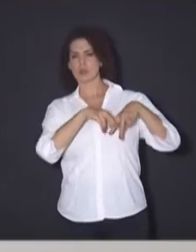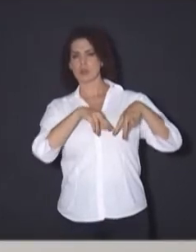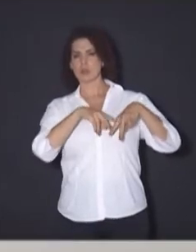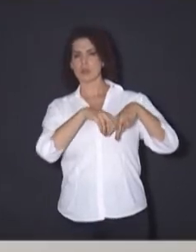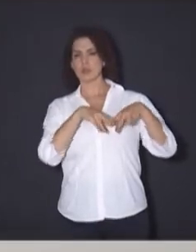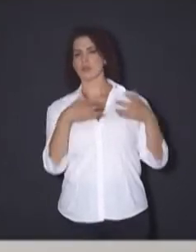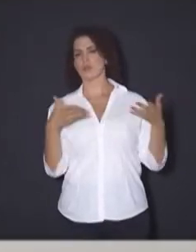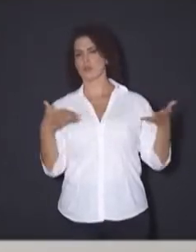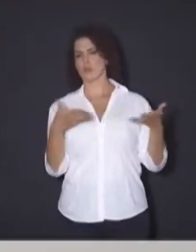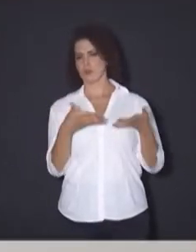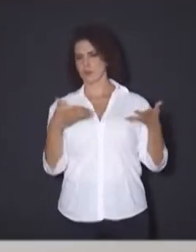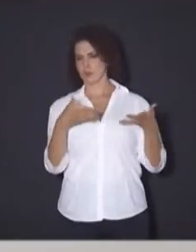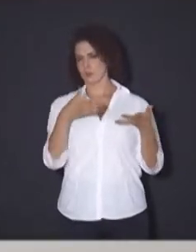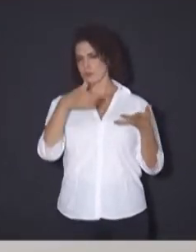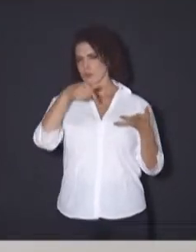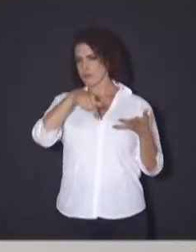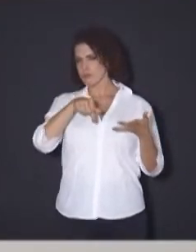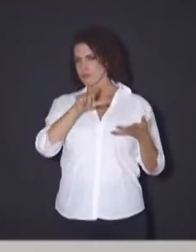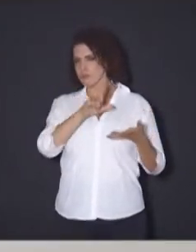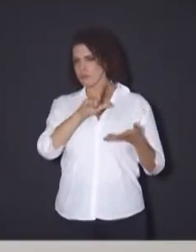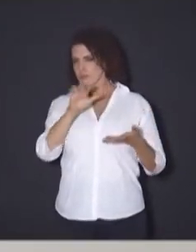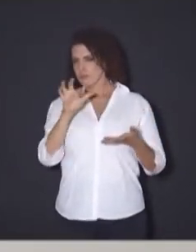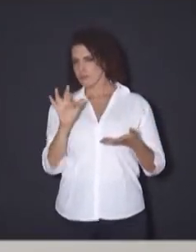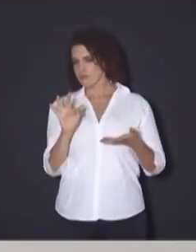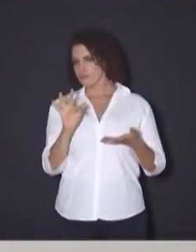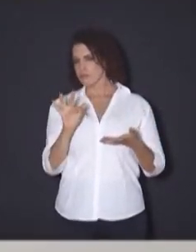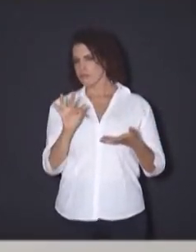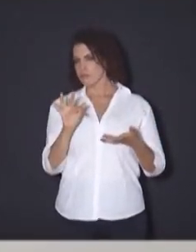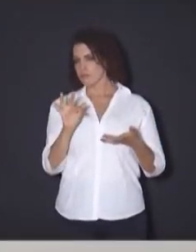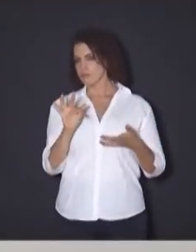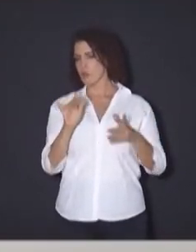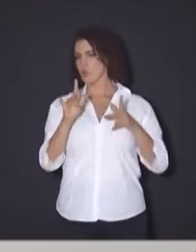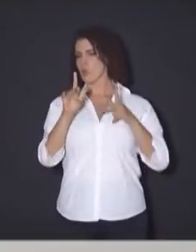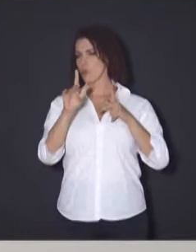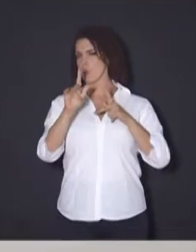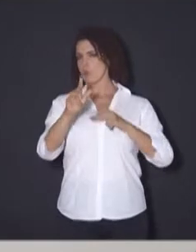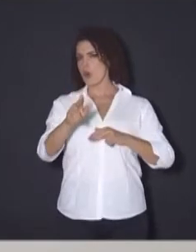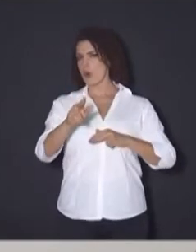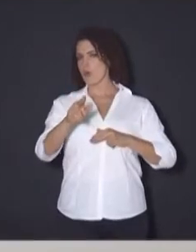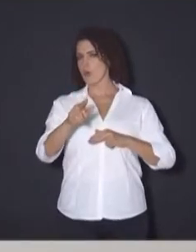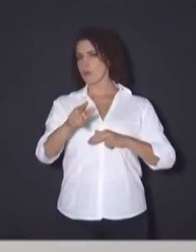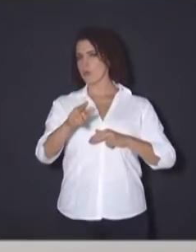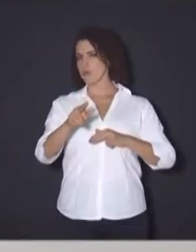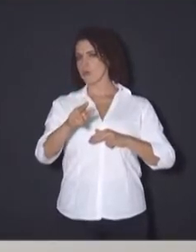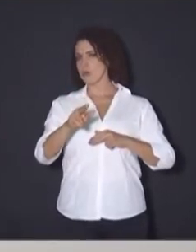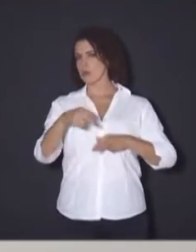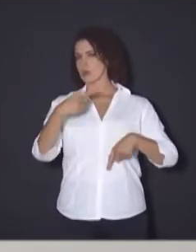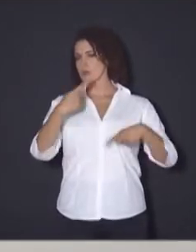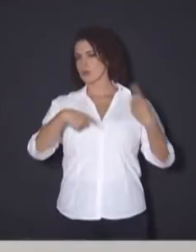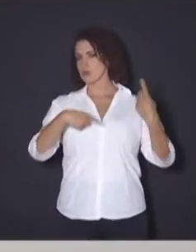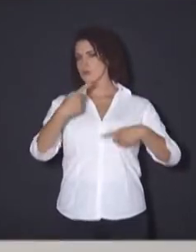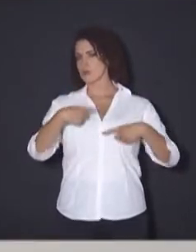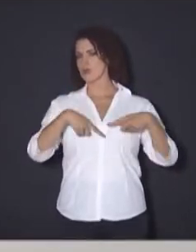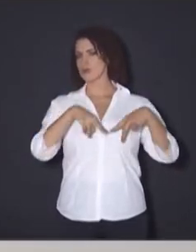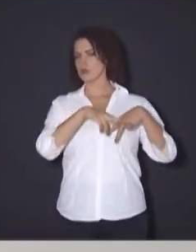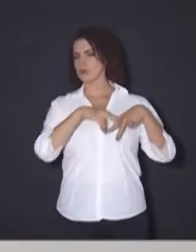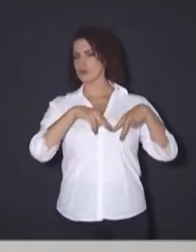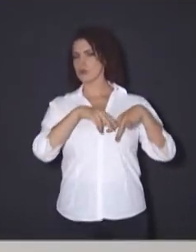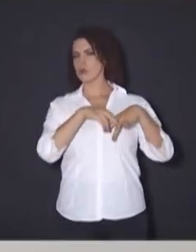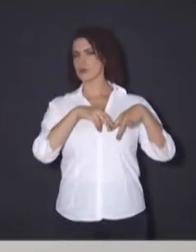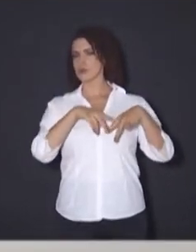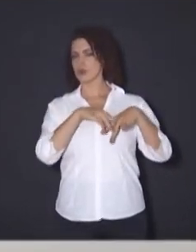em lauro de freitas é o mesmo que você trabalhar a questão de gênero em uma